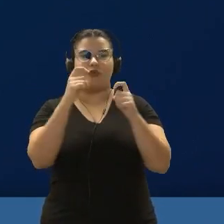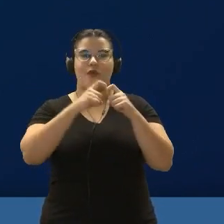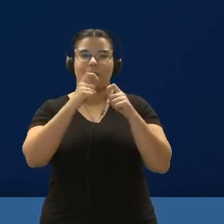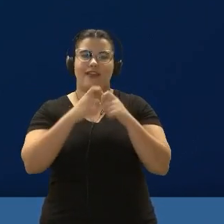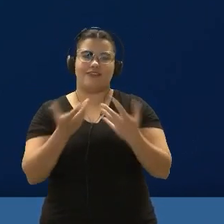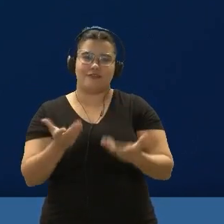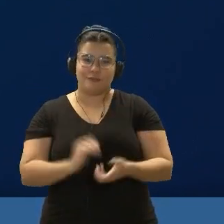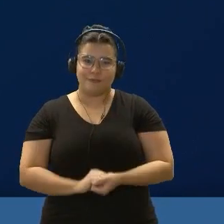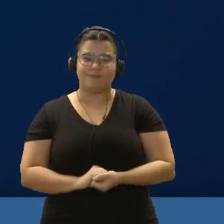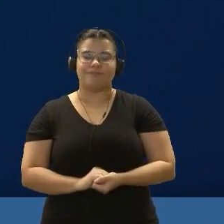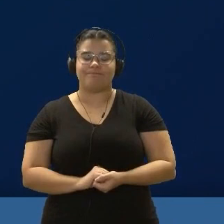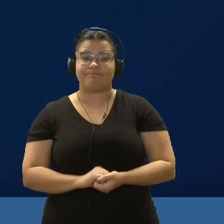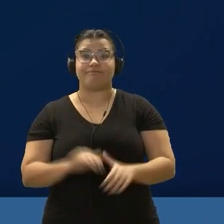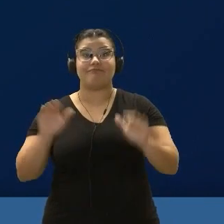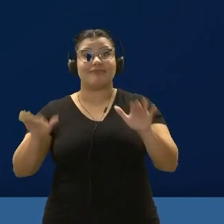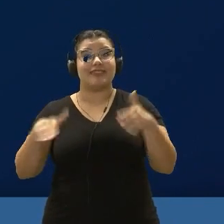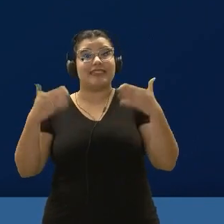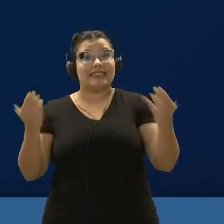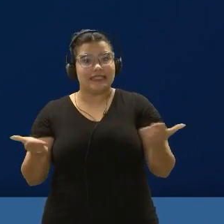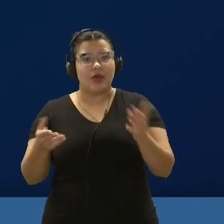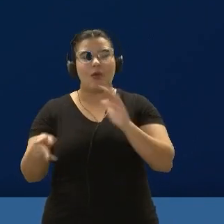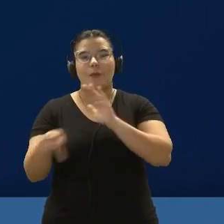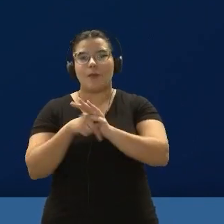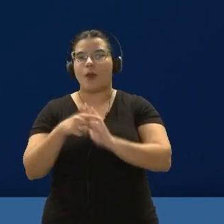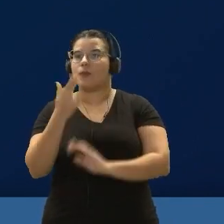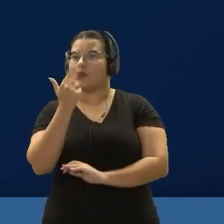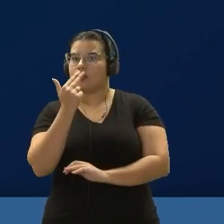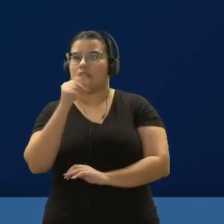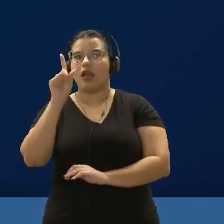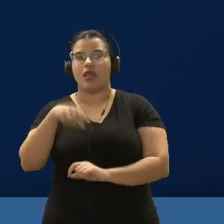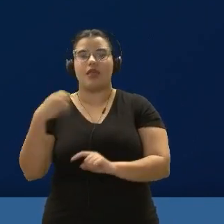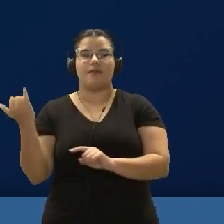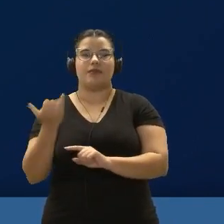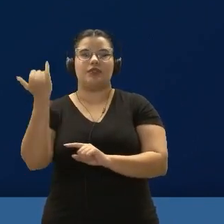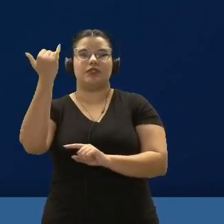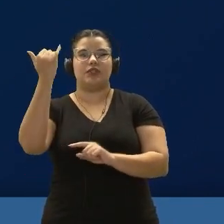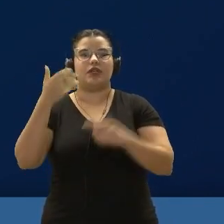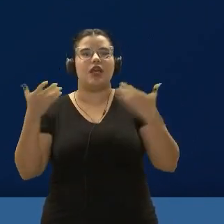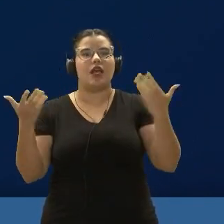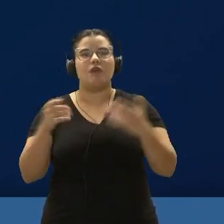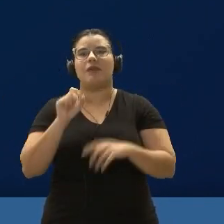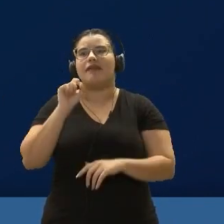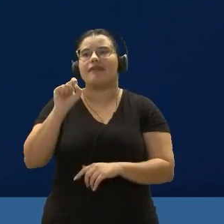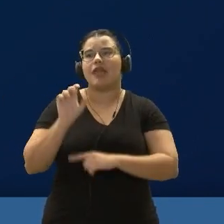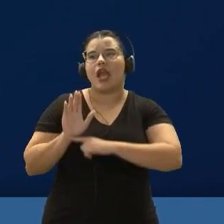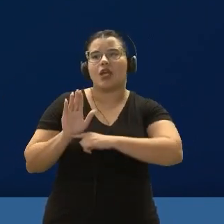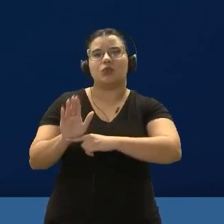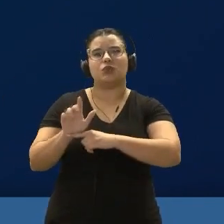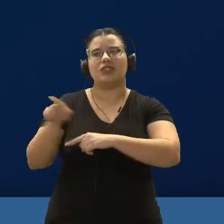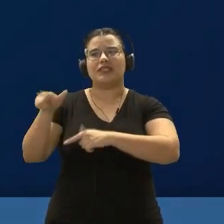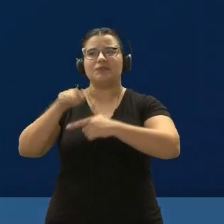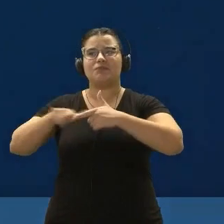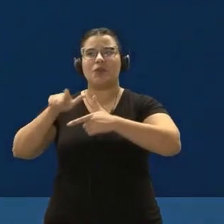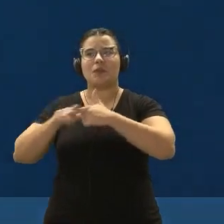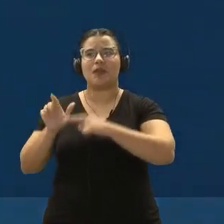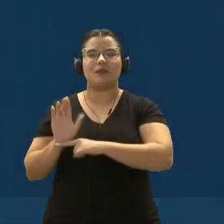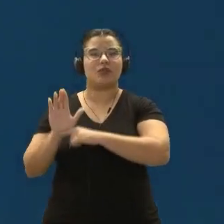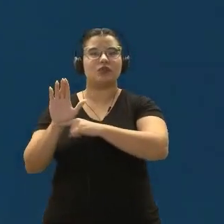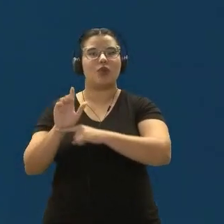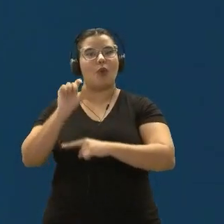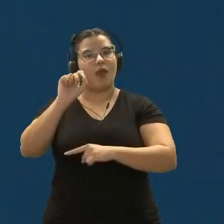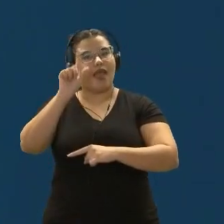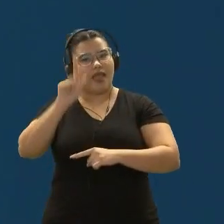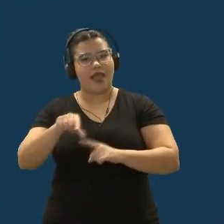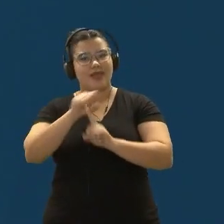médicas. Então, a parte nutricional é importante. Agora, quem que ajuda a carregar todo esse problema? É o suporte